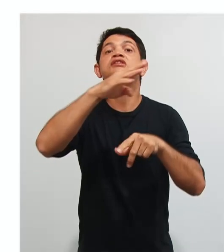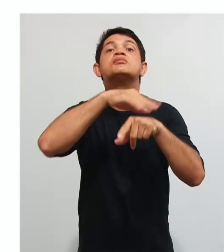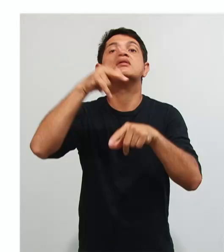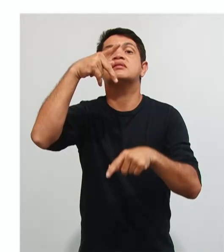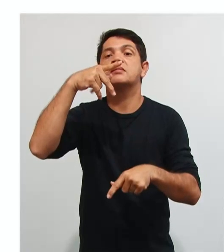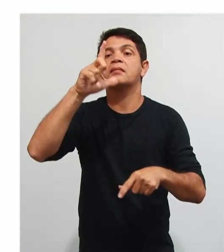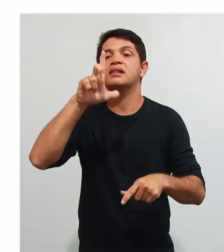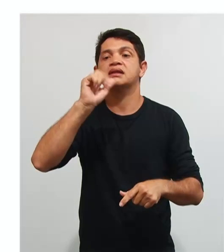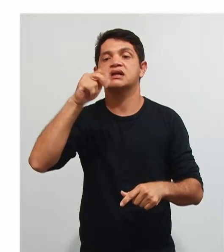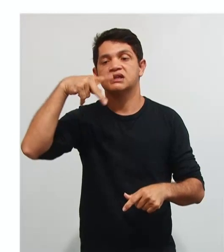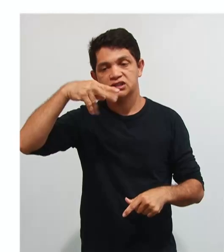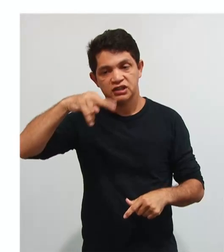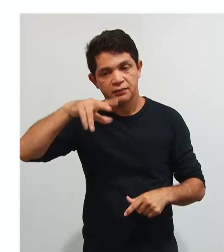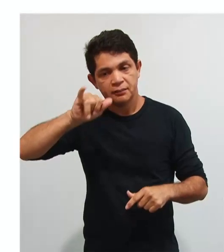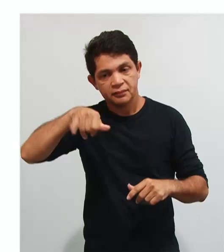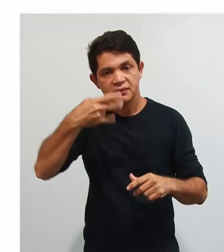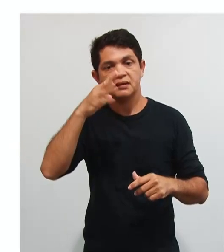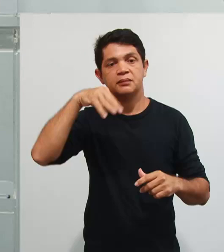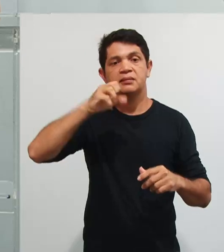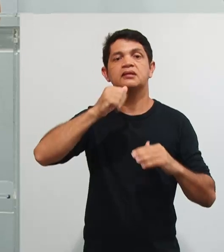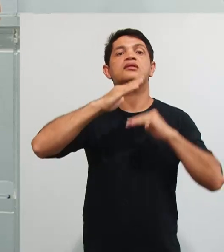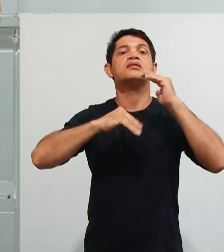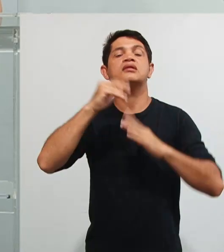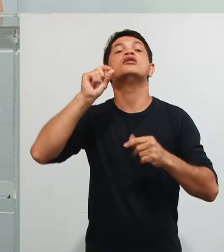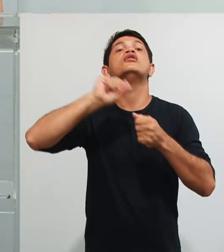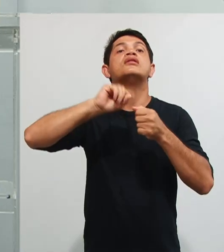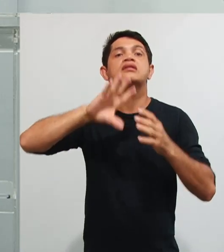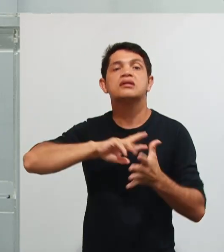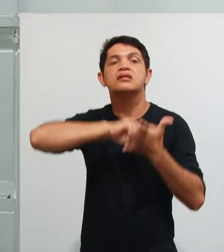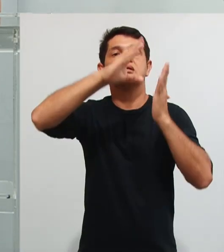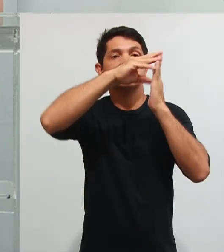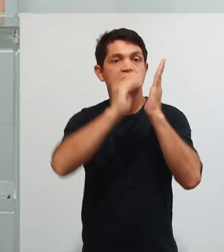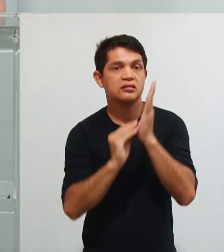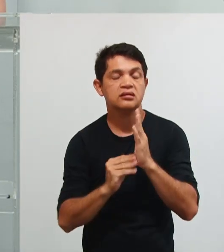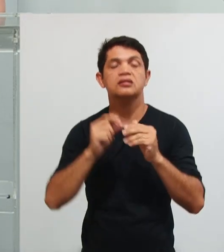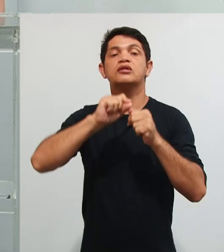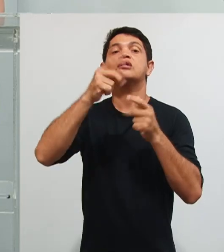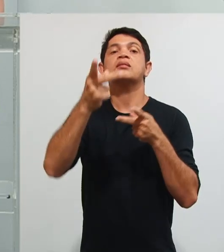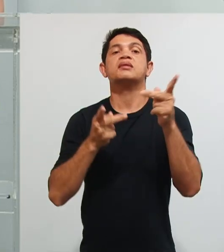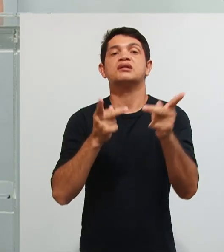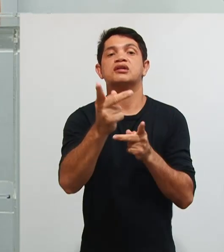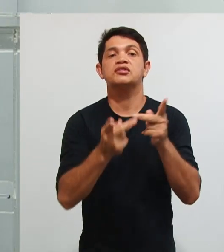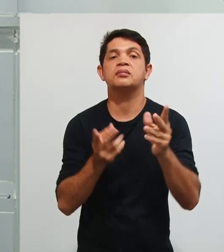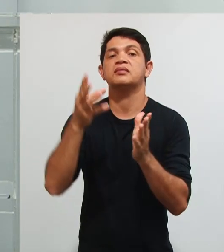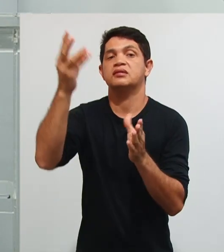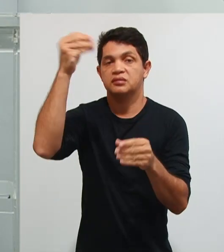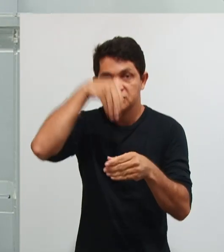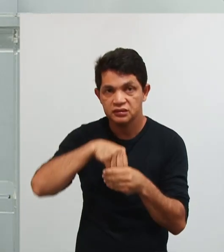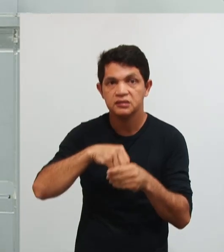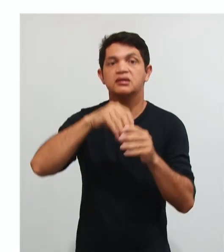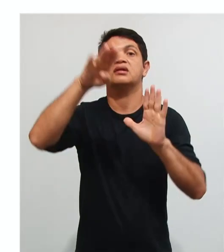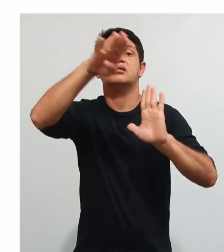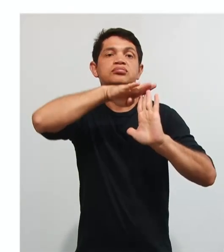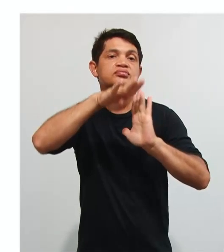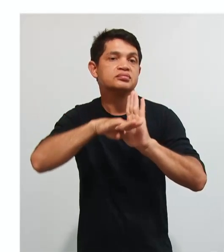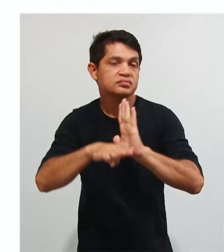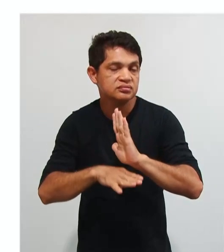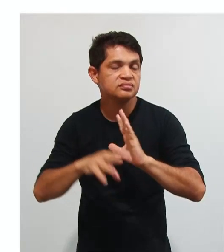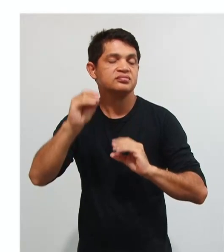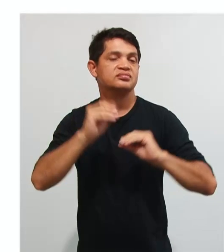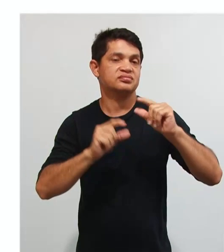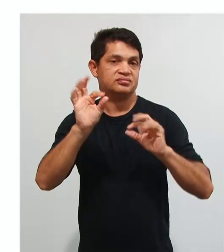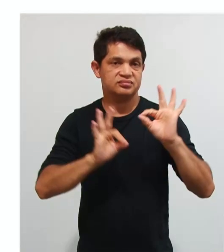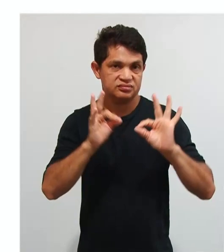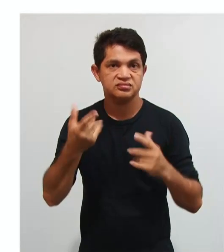O planejamento ele está dentro de um processo instituído por nós chamado PDCA,